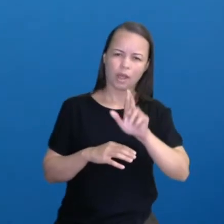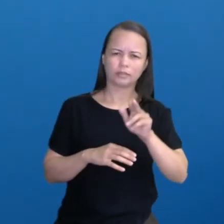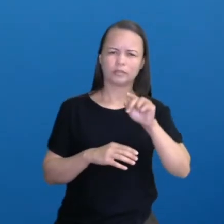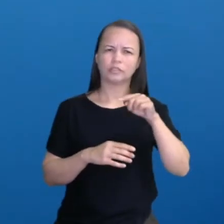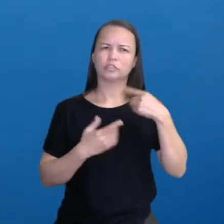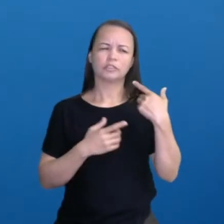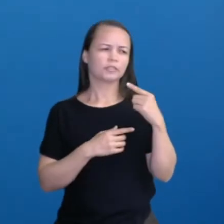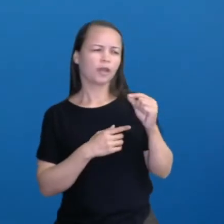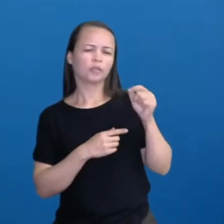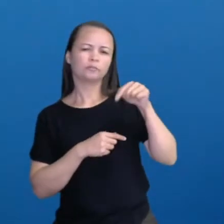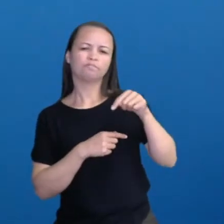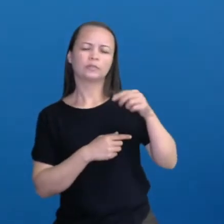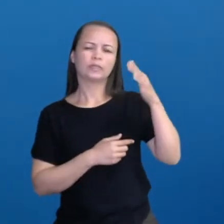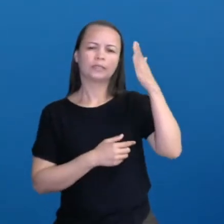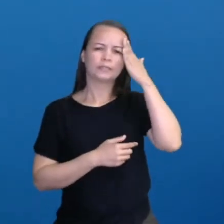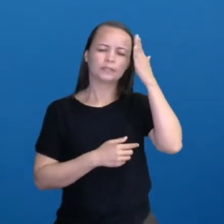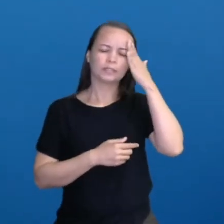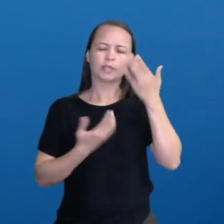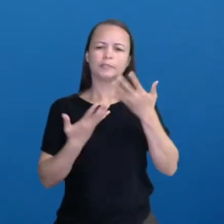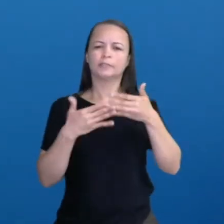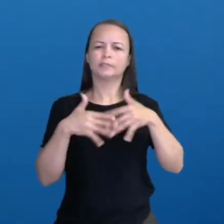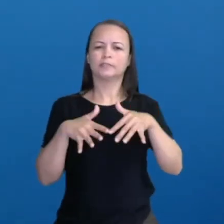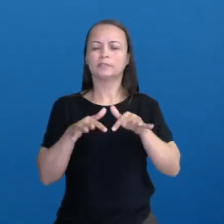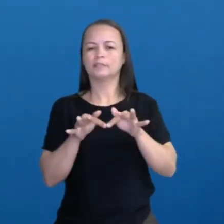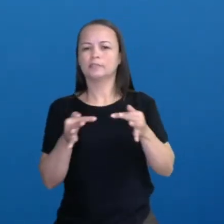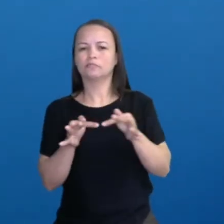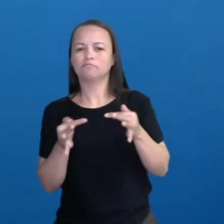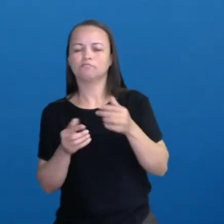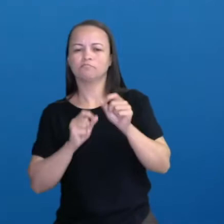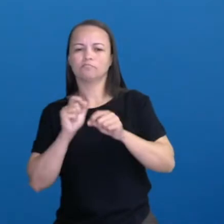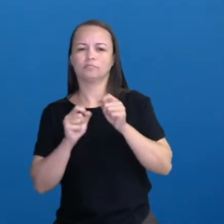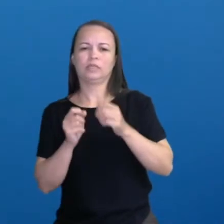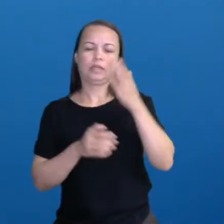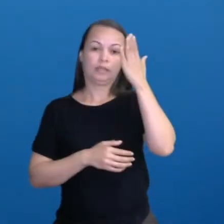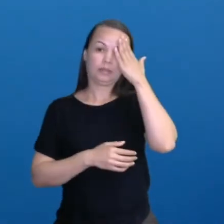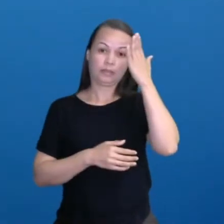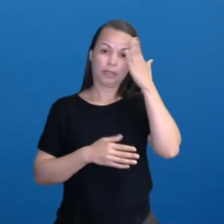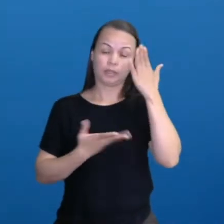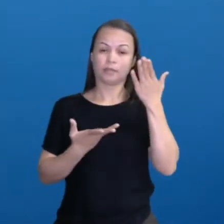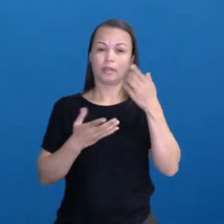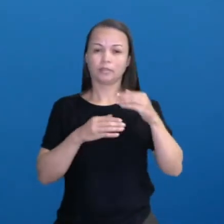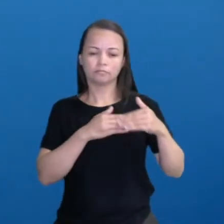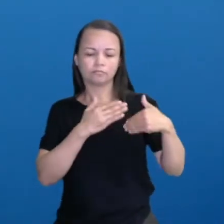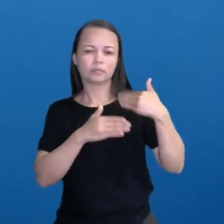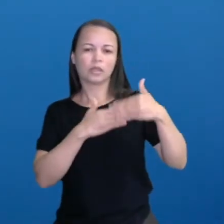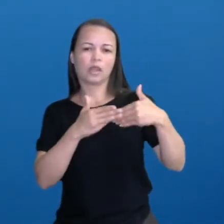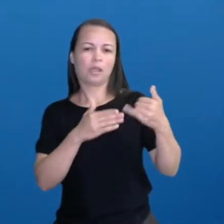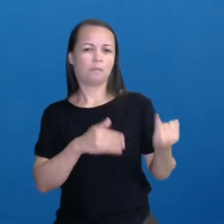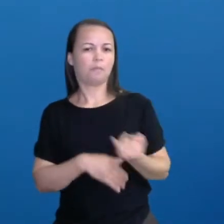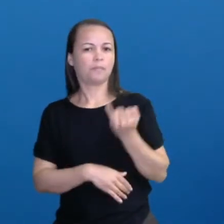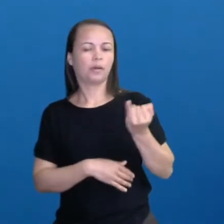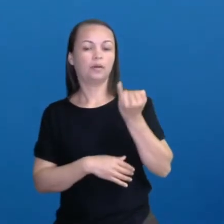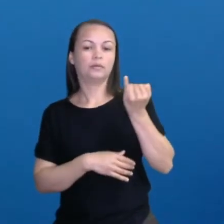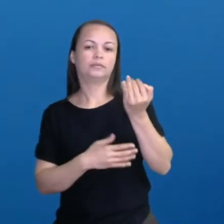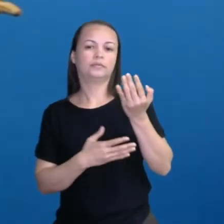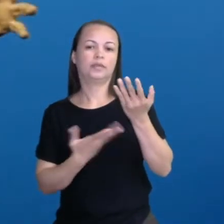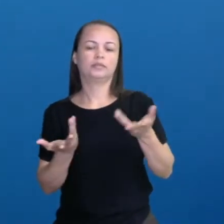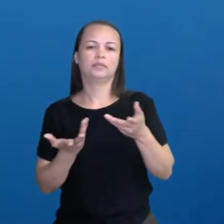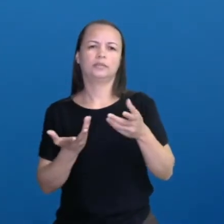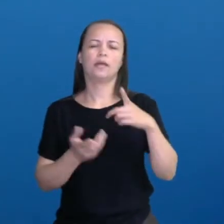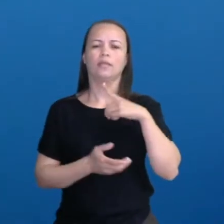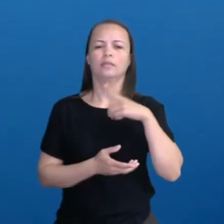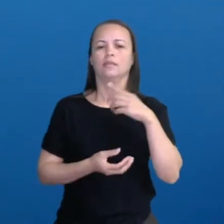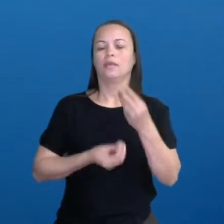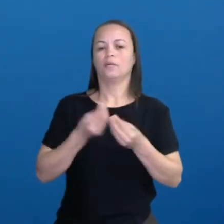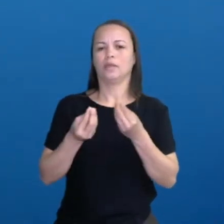tranquila, muito mais inteligível, você vai ver que a gente está dando passos largos para compreender esse assunto que é tão relevante, que tem uma íntima